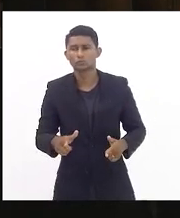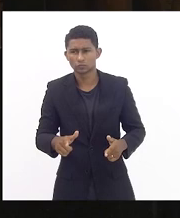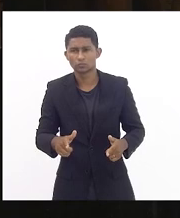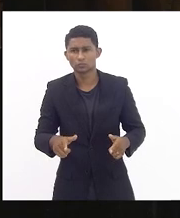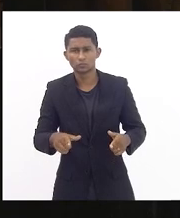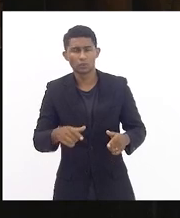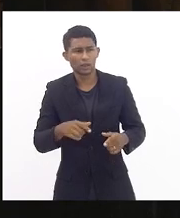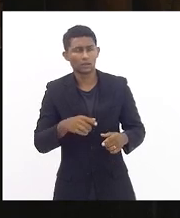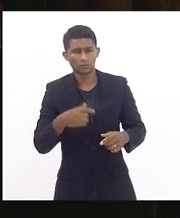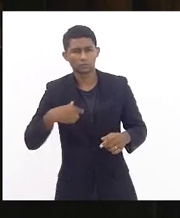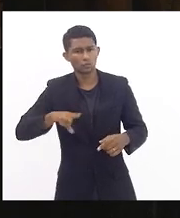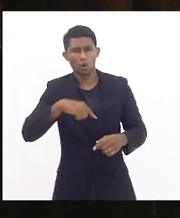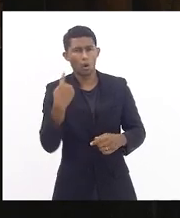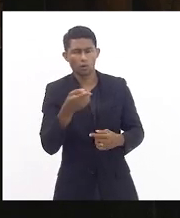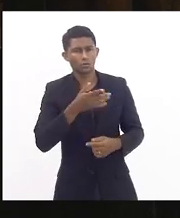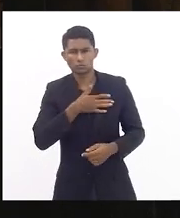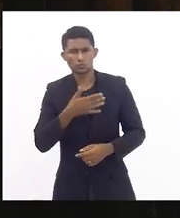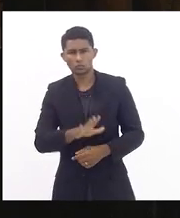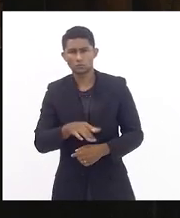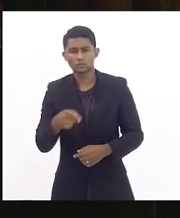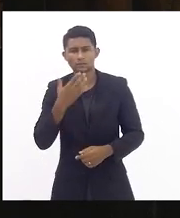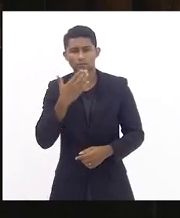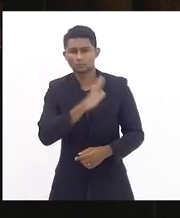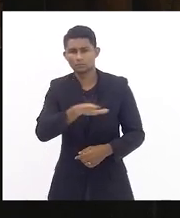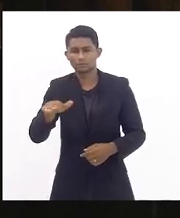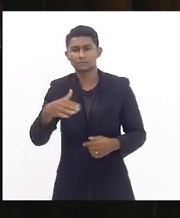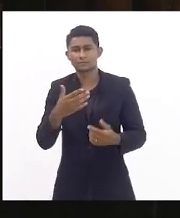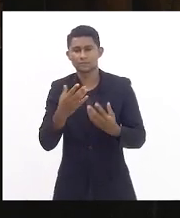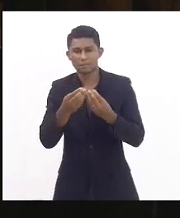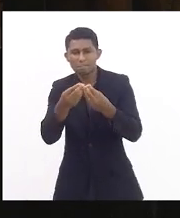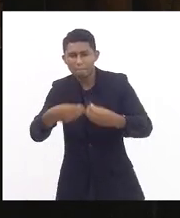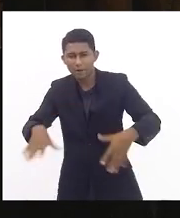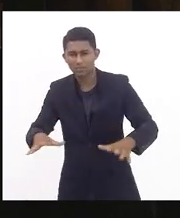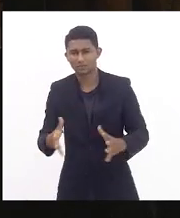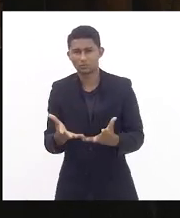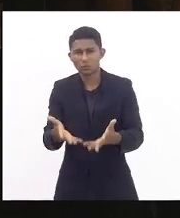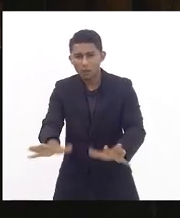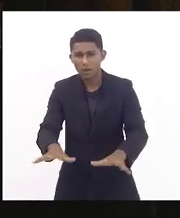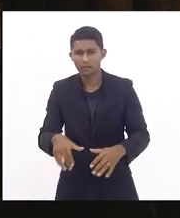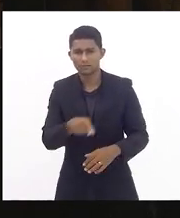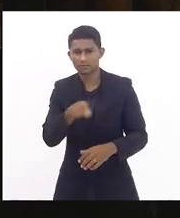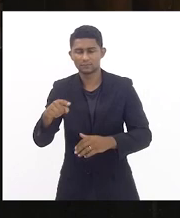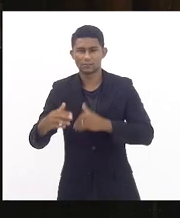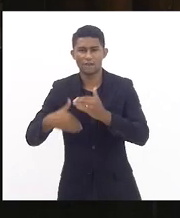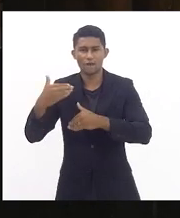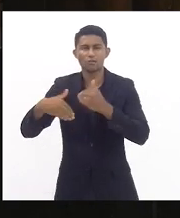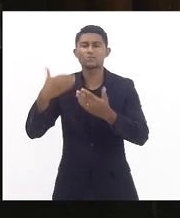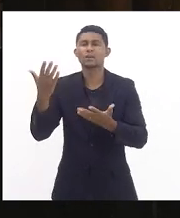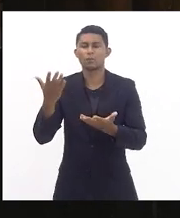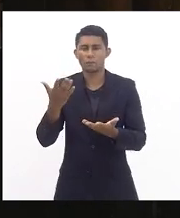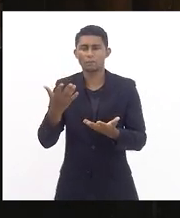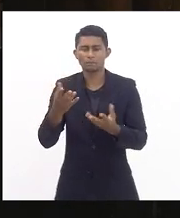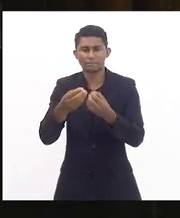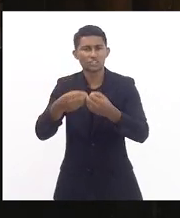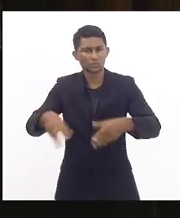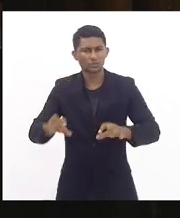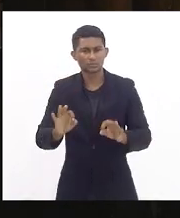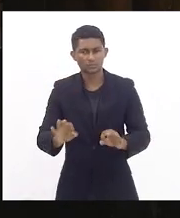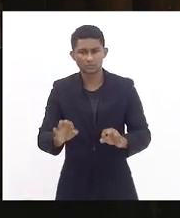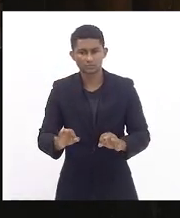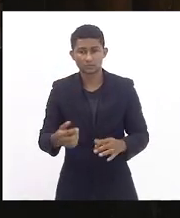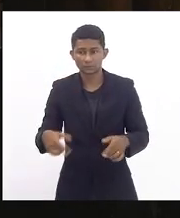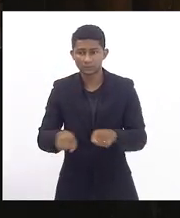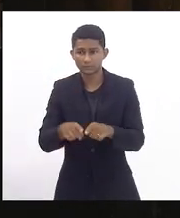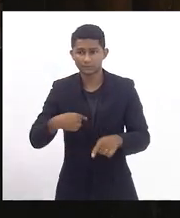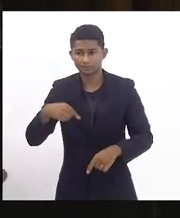ser prejudicadas na sua educação e também na sua evolução. Presidente, eu quero usar a oportunidade